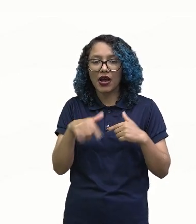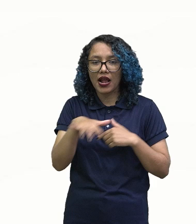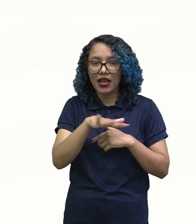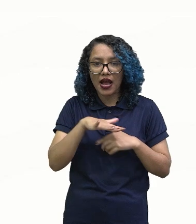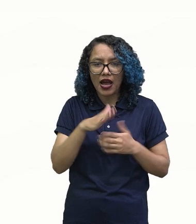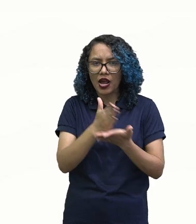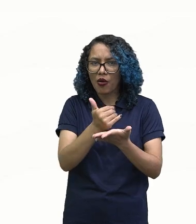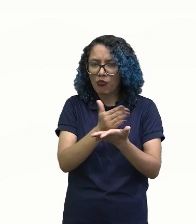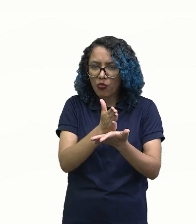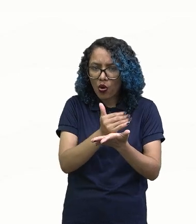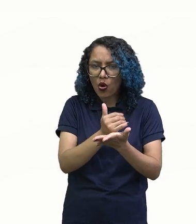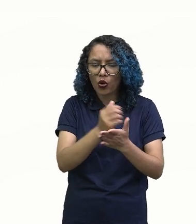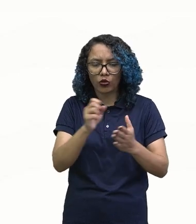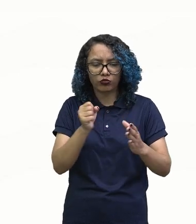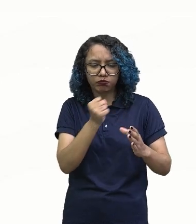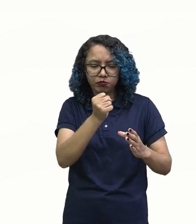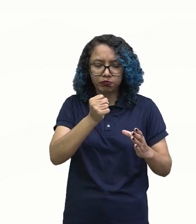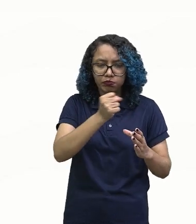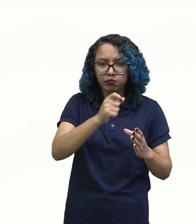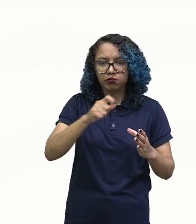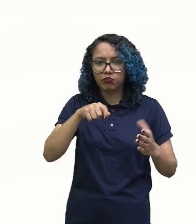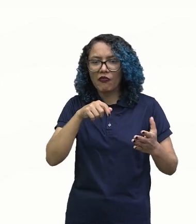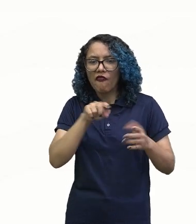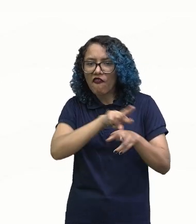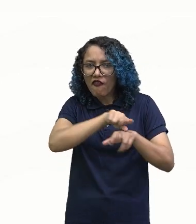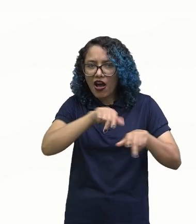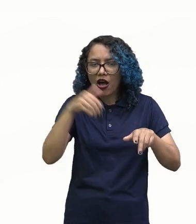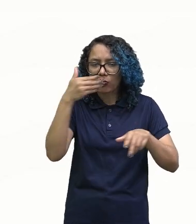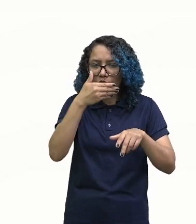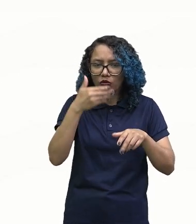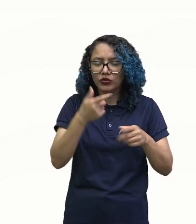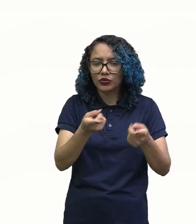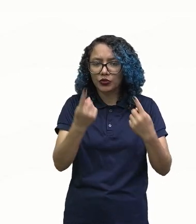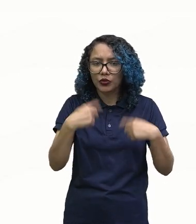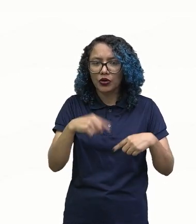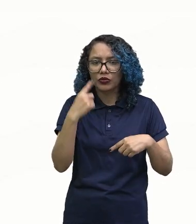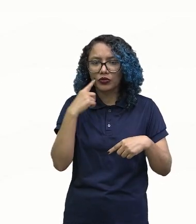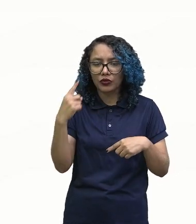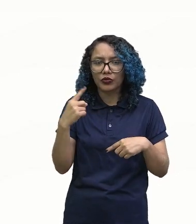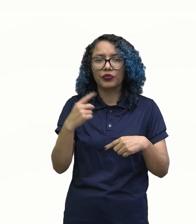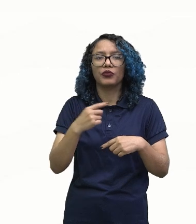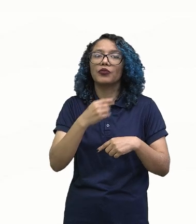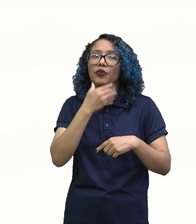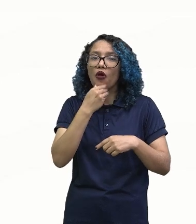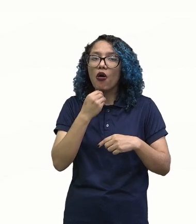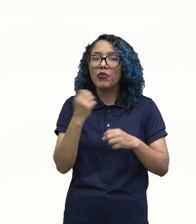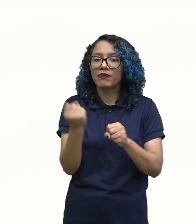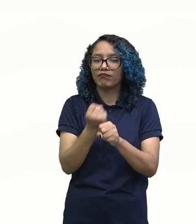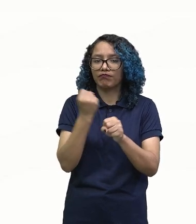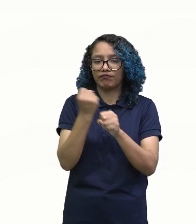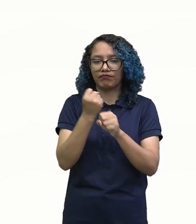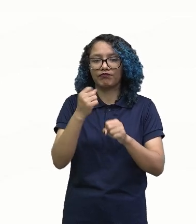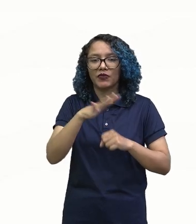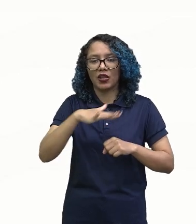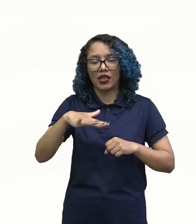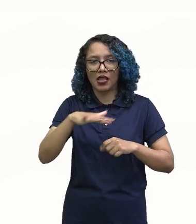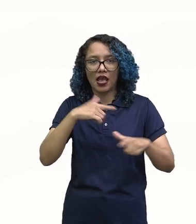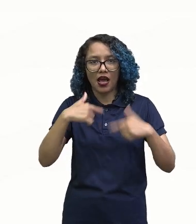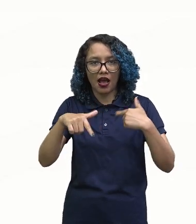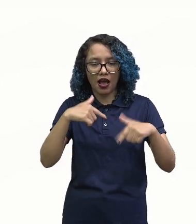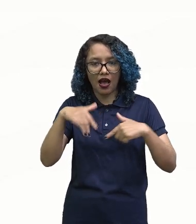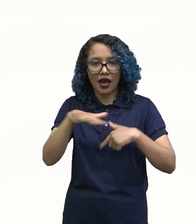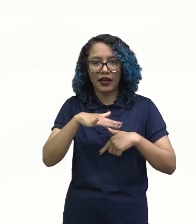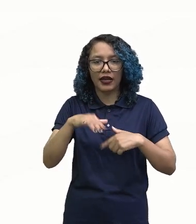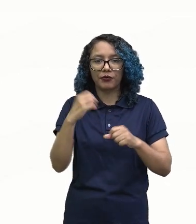né? E o pedreiro, que trabalha no ramo da construção civil. Então, vocês observaram que